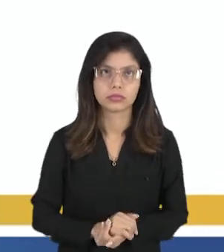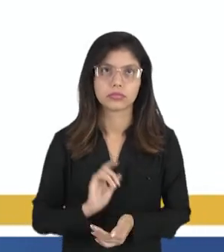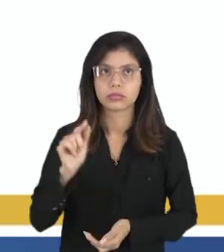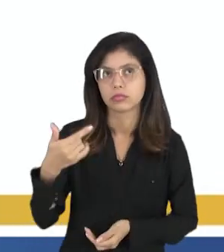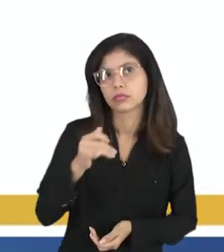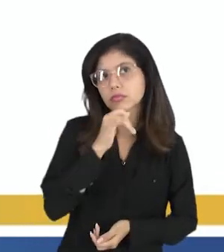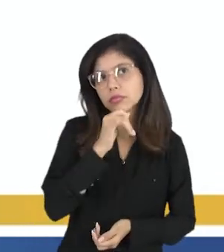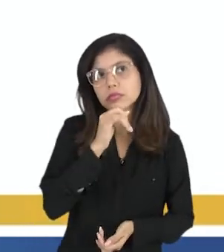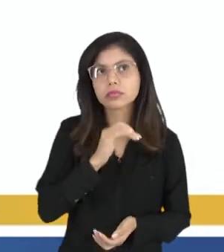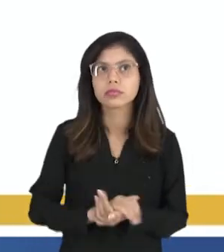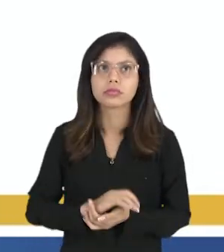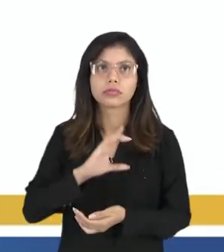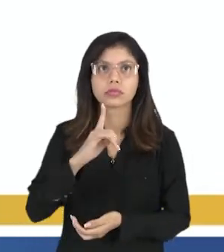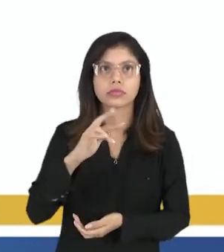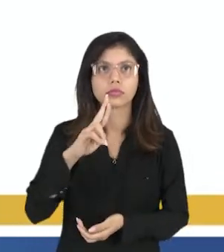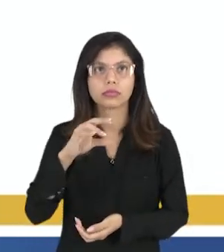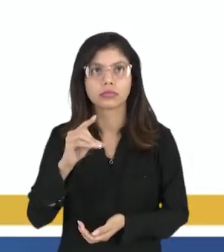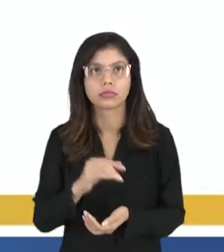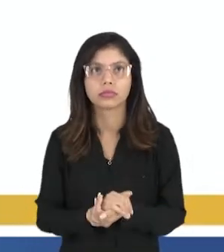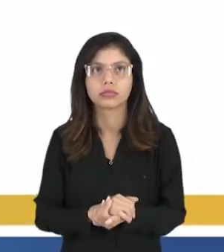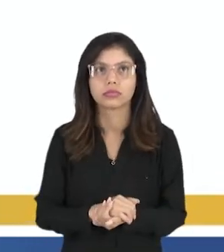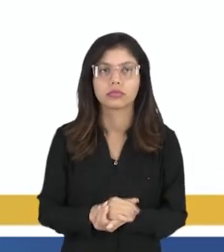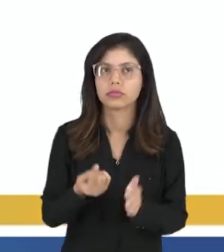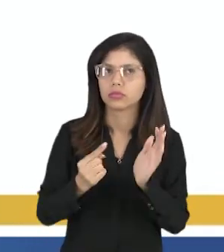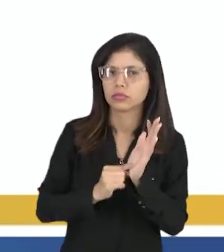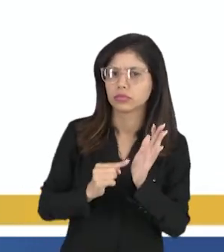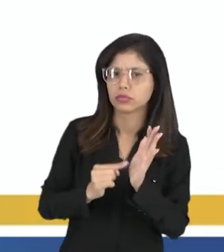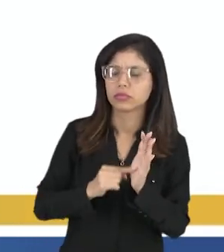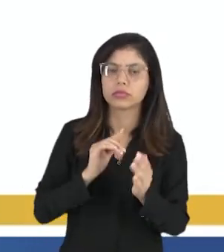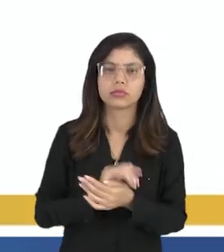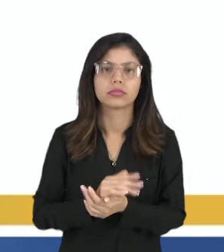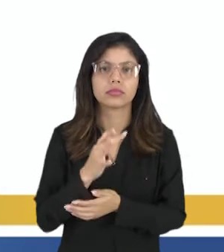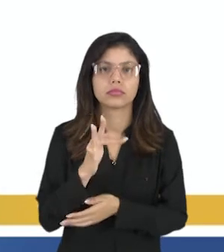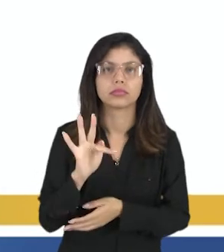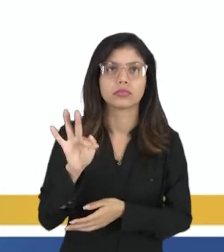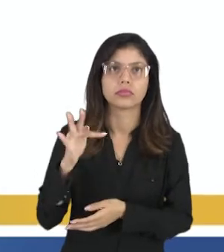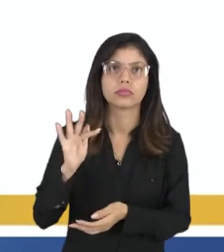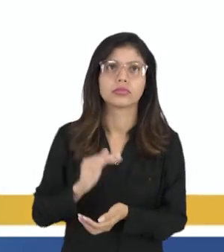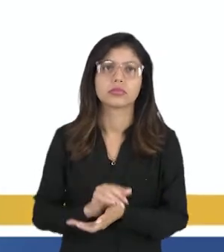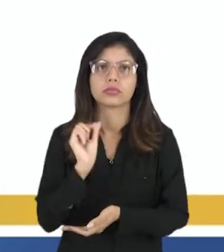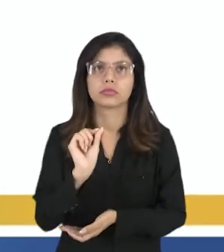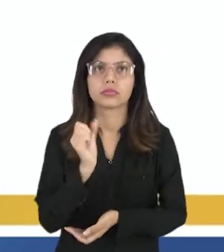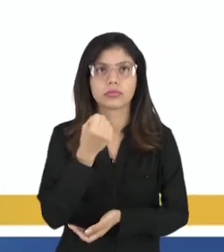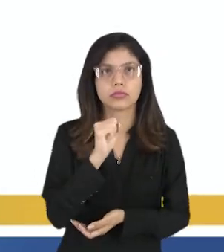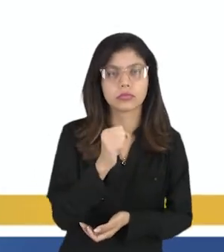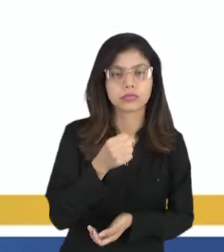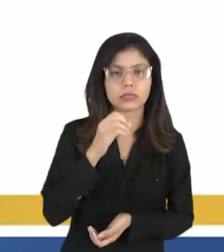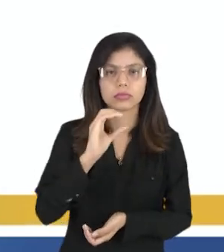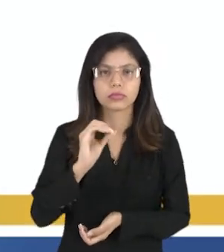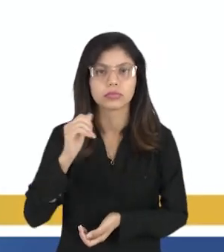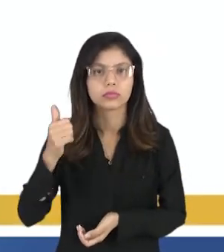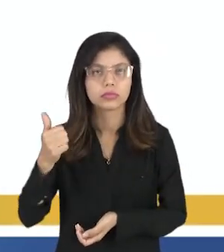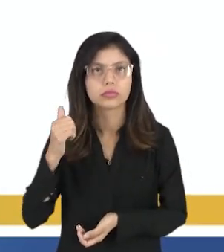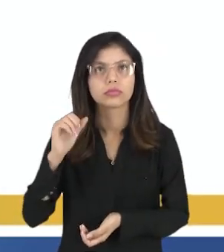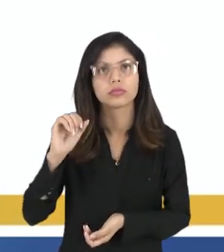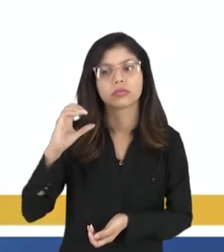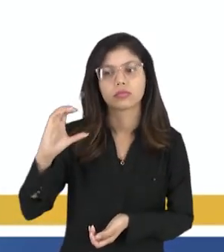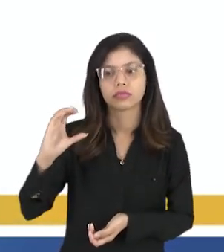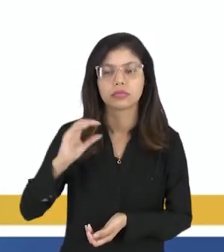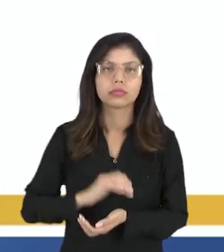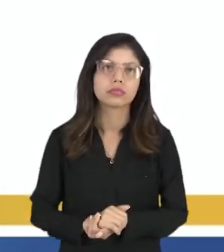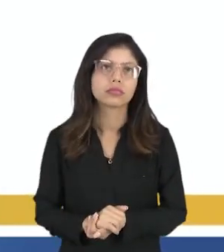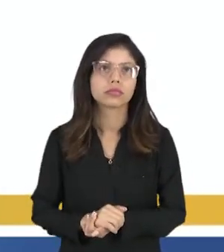Outro exemplo é o cloreto de sódio, ok? O ponto de fusão do cloreto de sódio, 801 graus